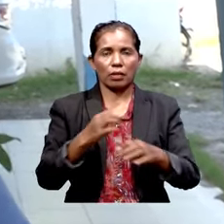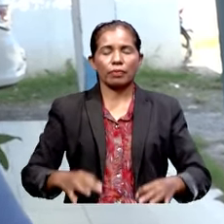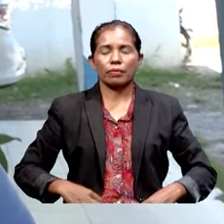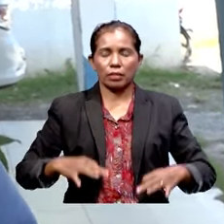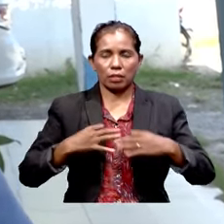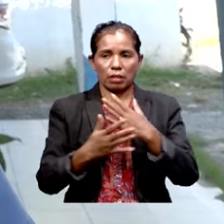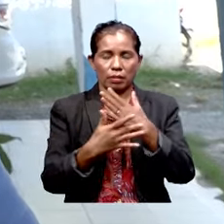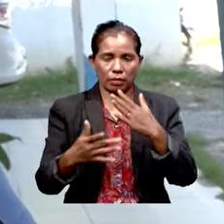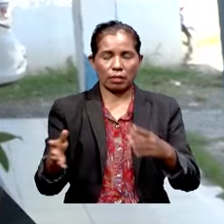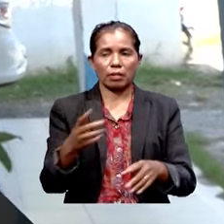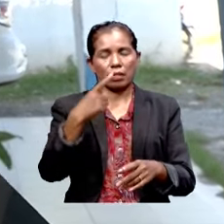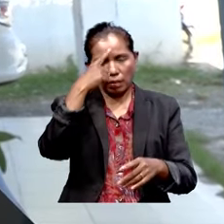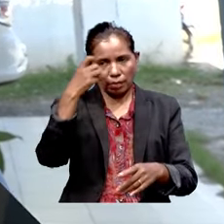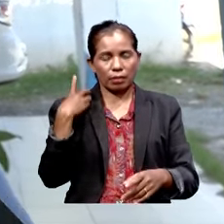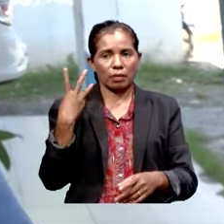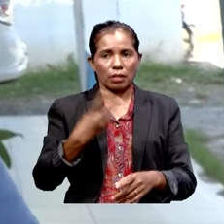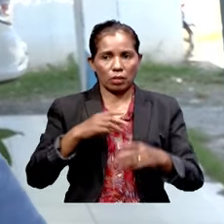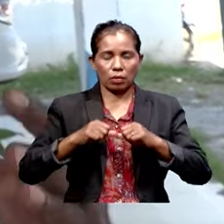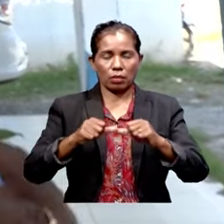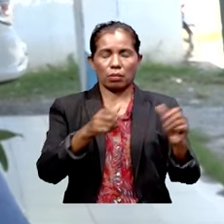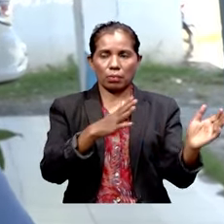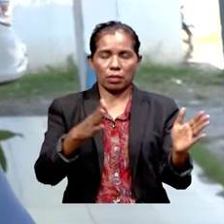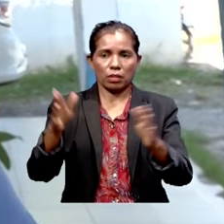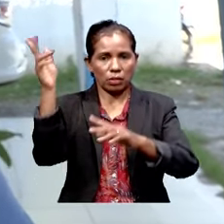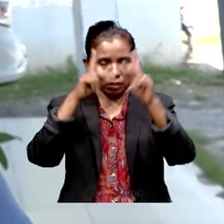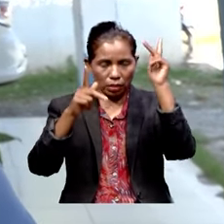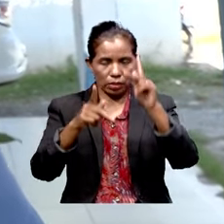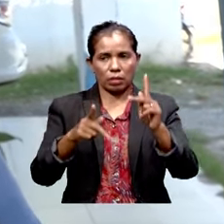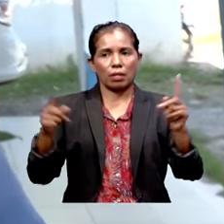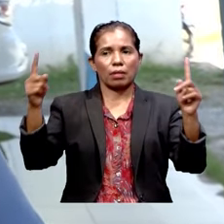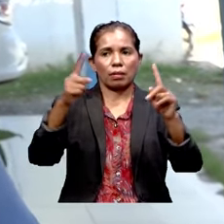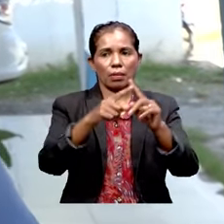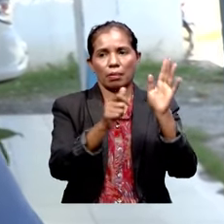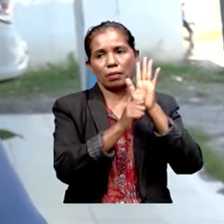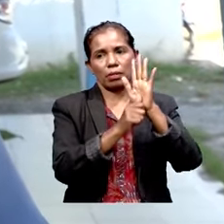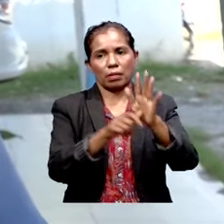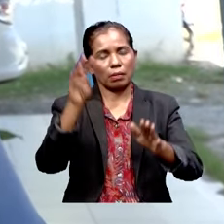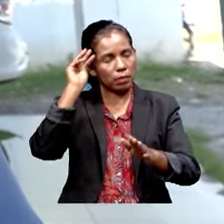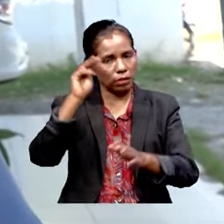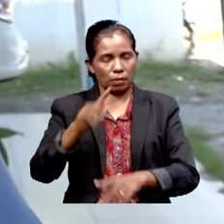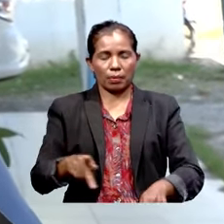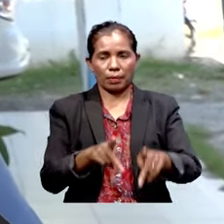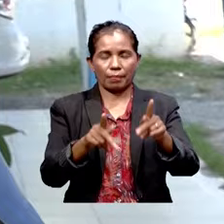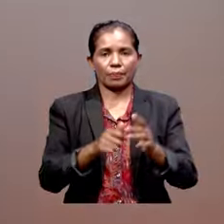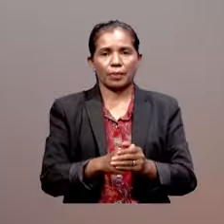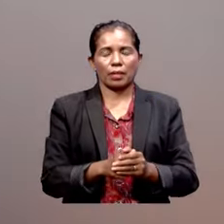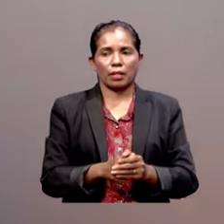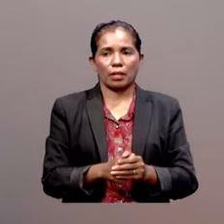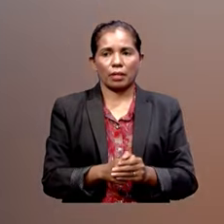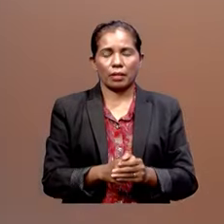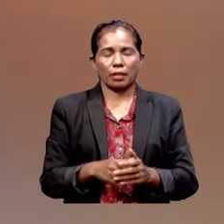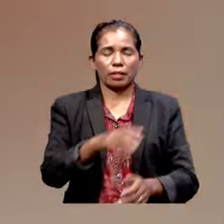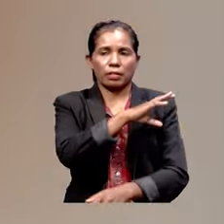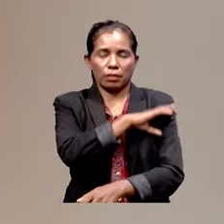E também é que está, continua o processo caso, né, vá para apresentar para o Ministério Público. E acontecimento, né,